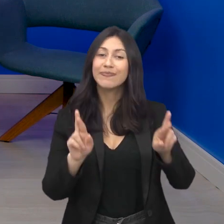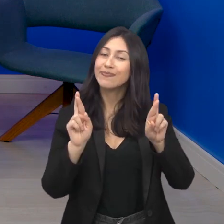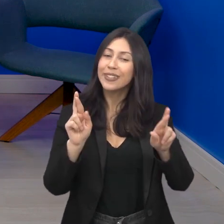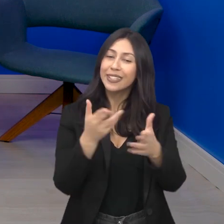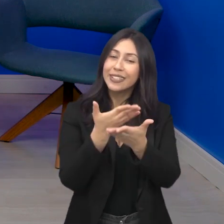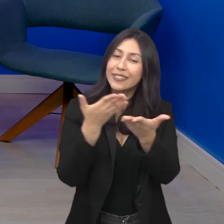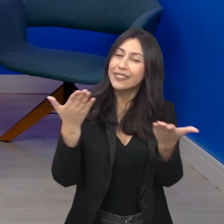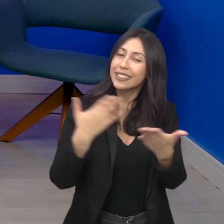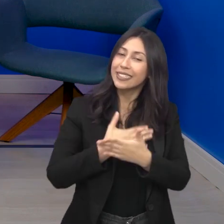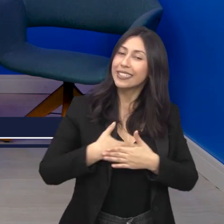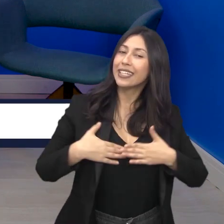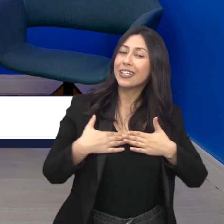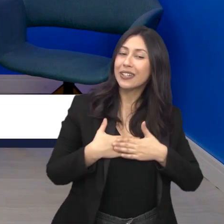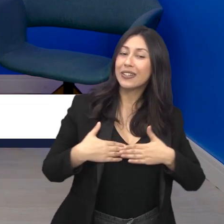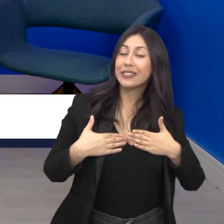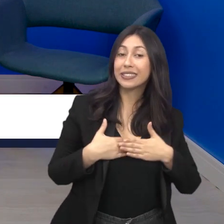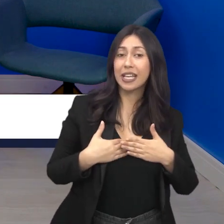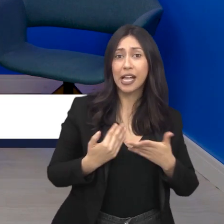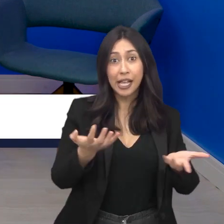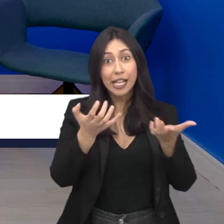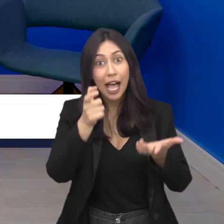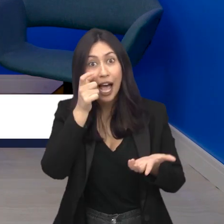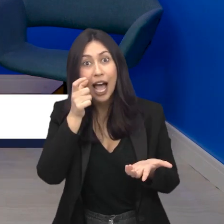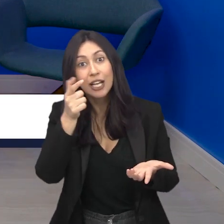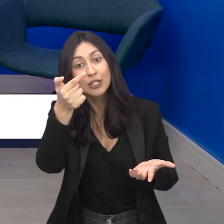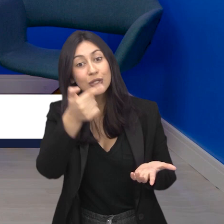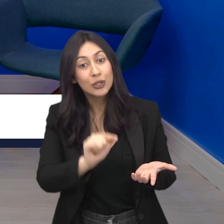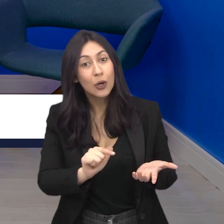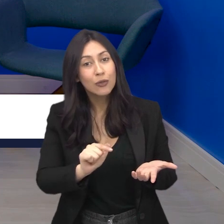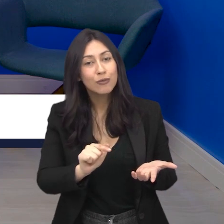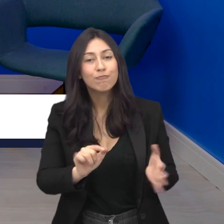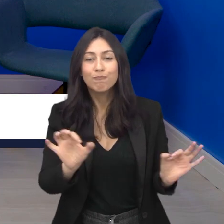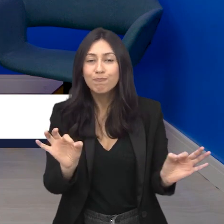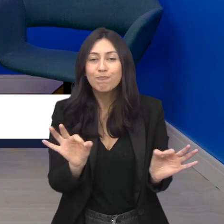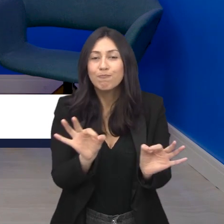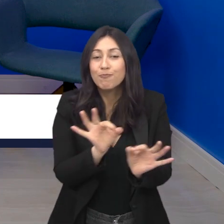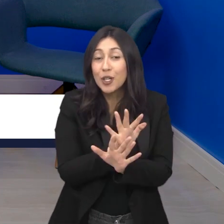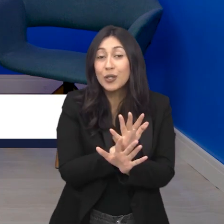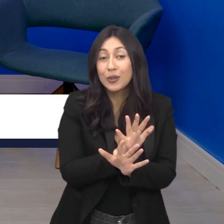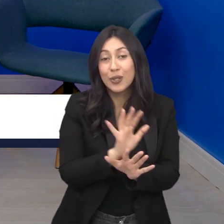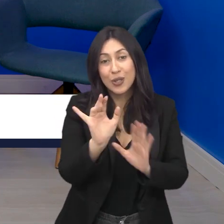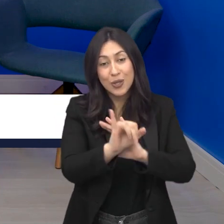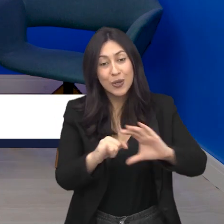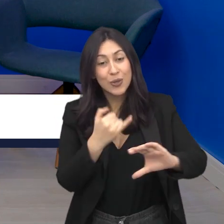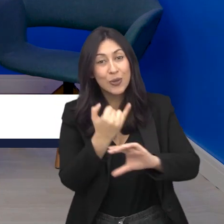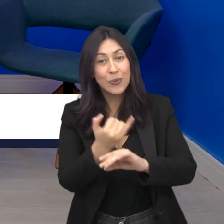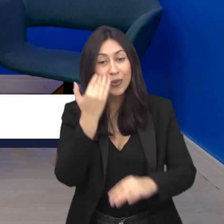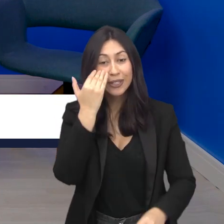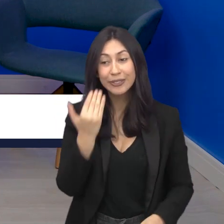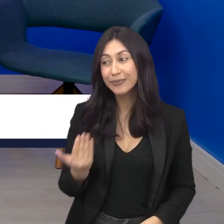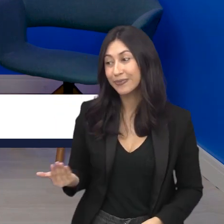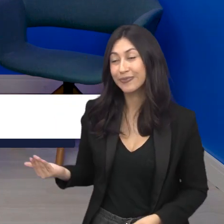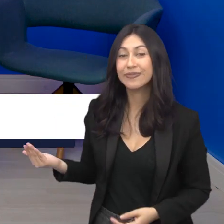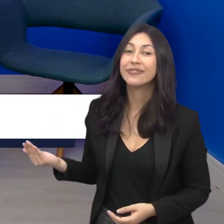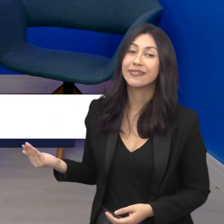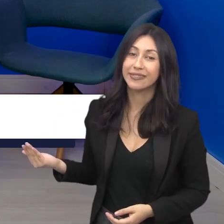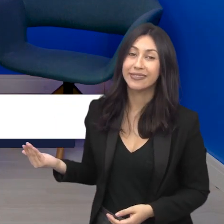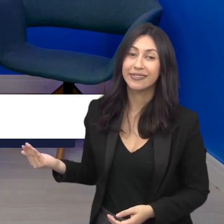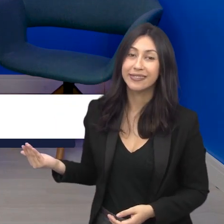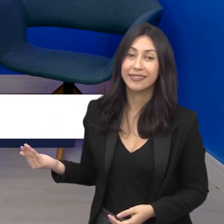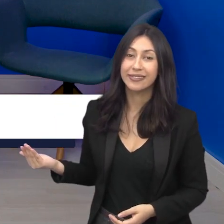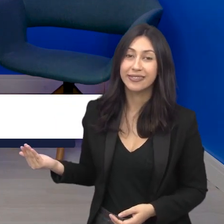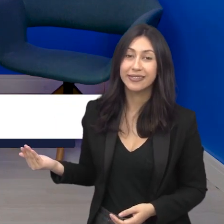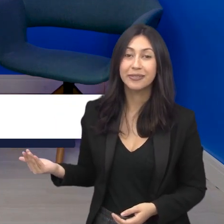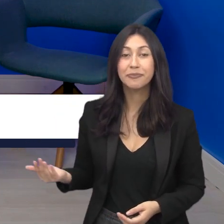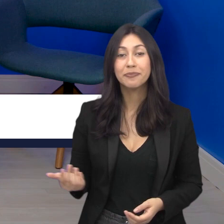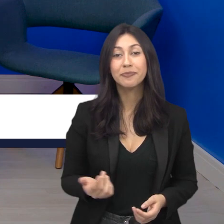um programa. Esperamos que vocês tenham gostado. Quer rever esse programa? Ele está completo lá no YouTube. É só acessar o